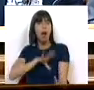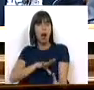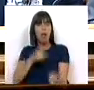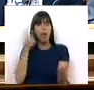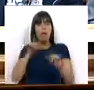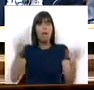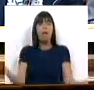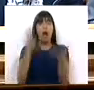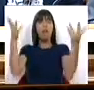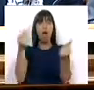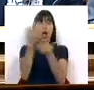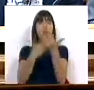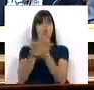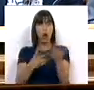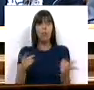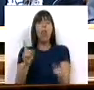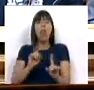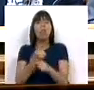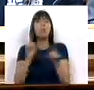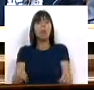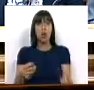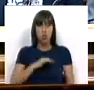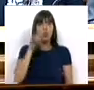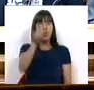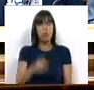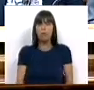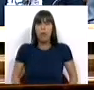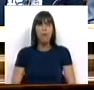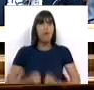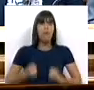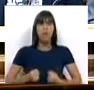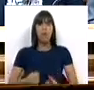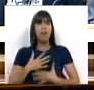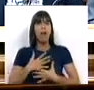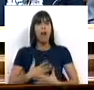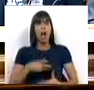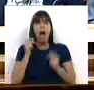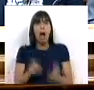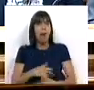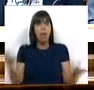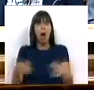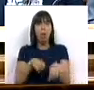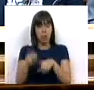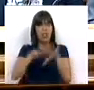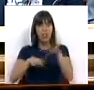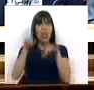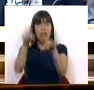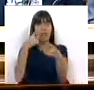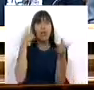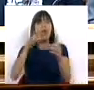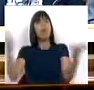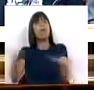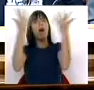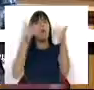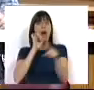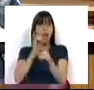a redinamização da economia. E não conta porquê? Porque o senhor não vai ter força nem fôlego com as políticas que está a praticar para